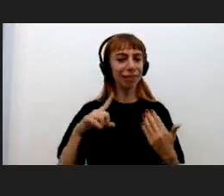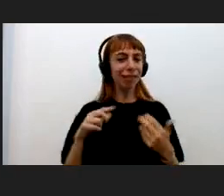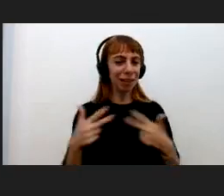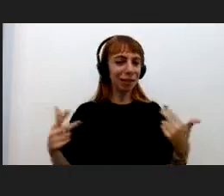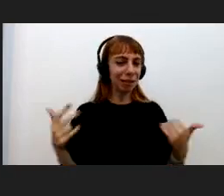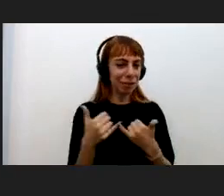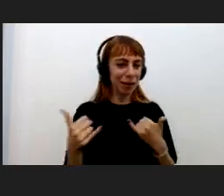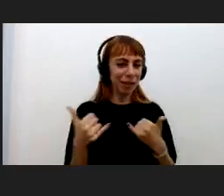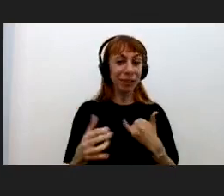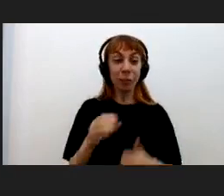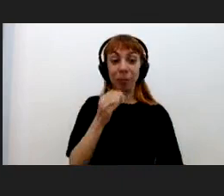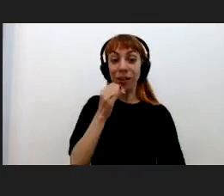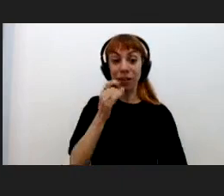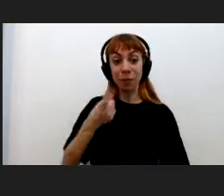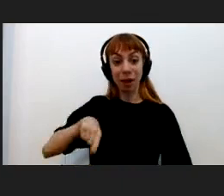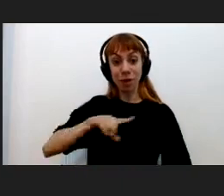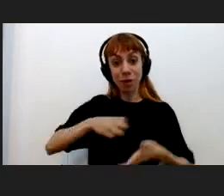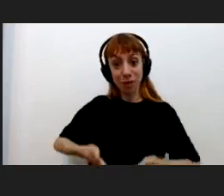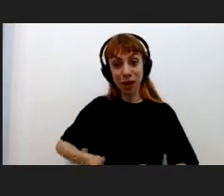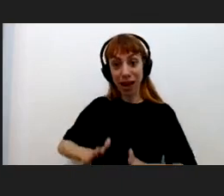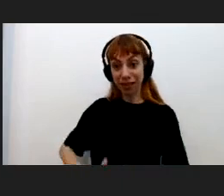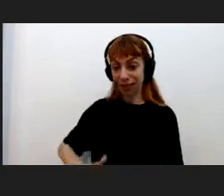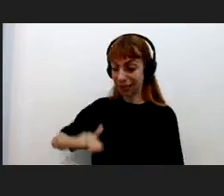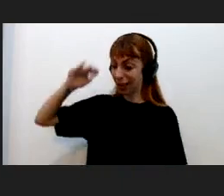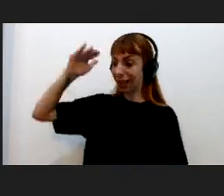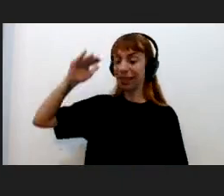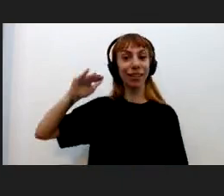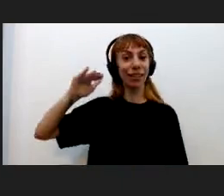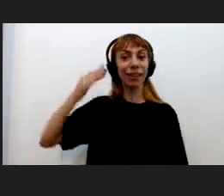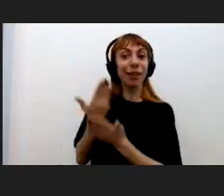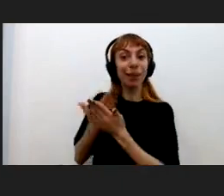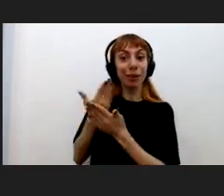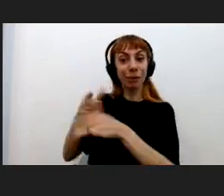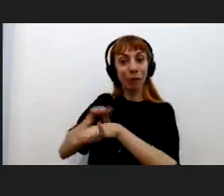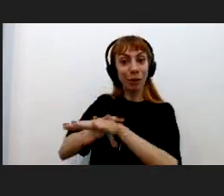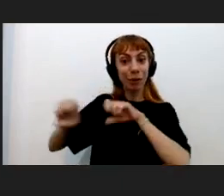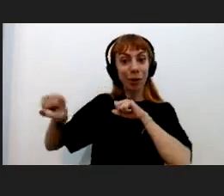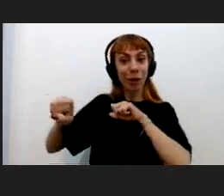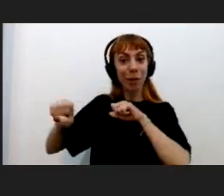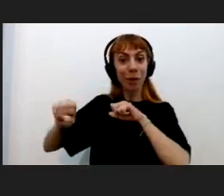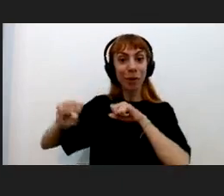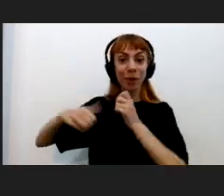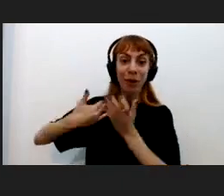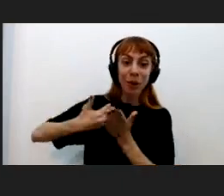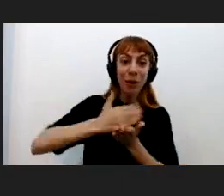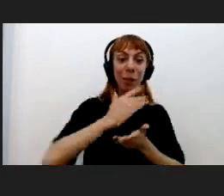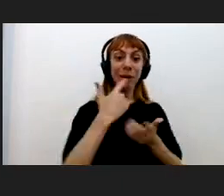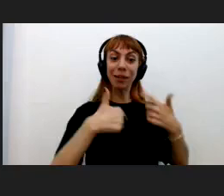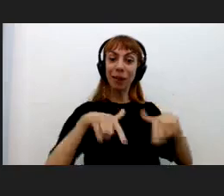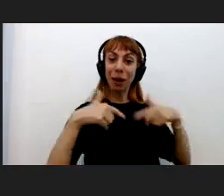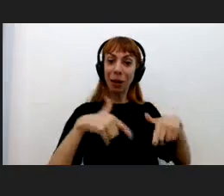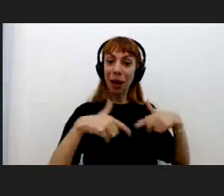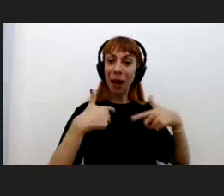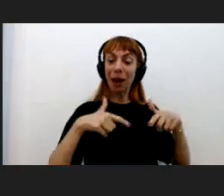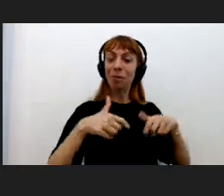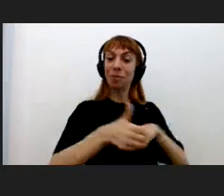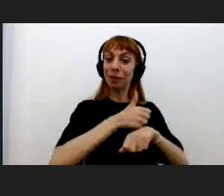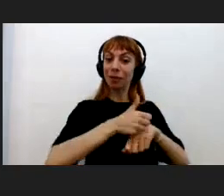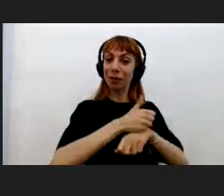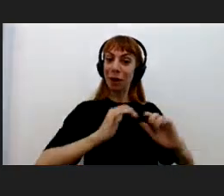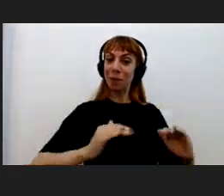nasce, cresce, a gente se forma, consegue um bom emprego, consegue uma boa posição, aí, um status, né,